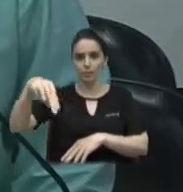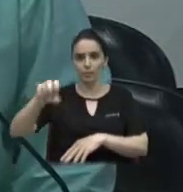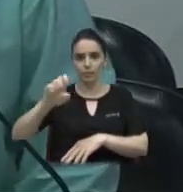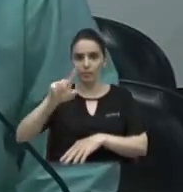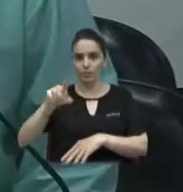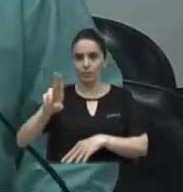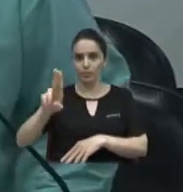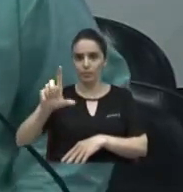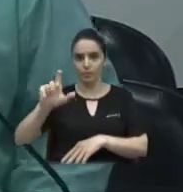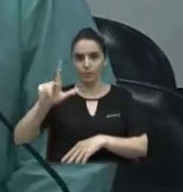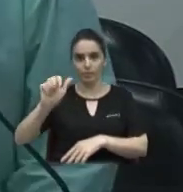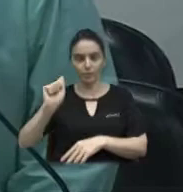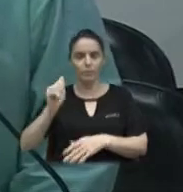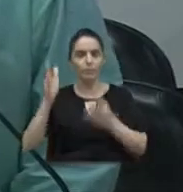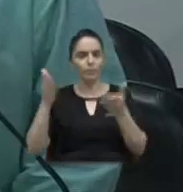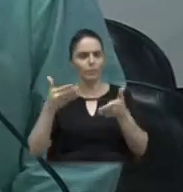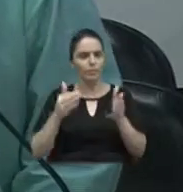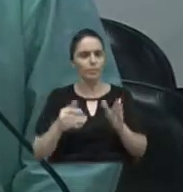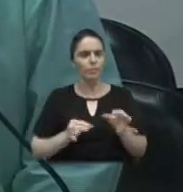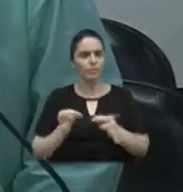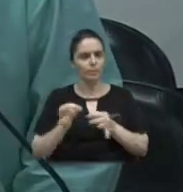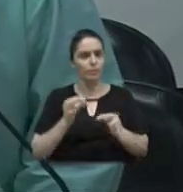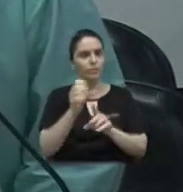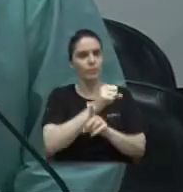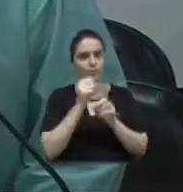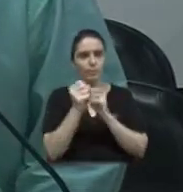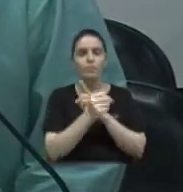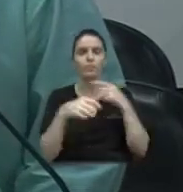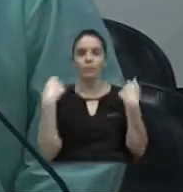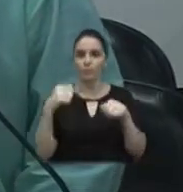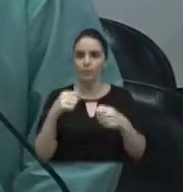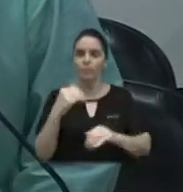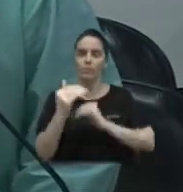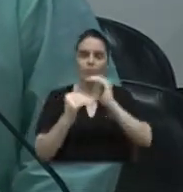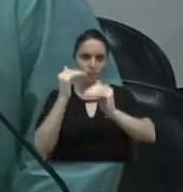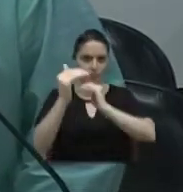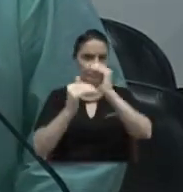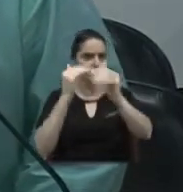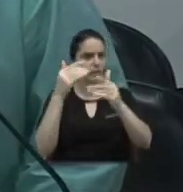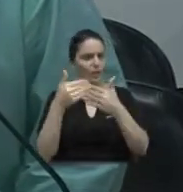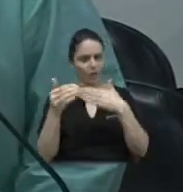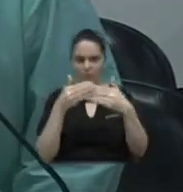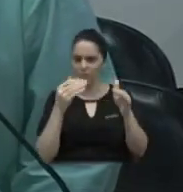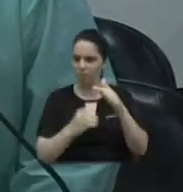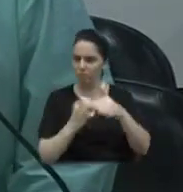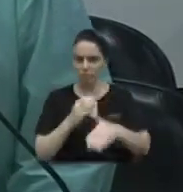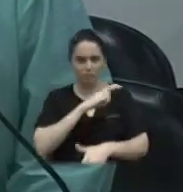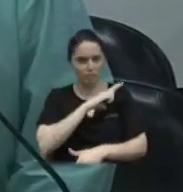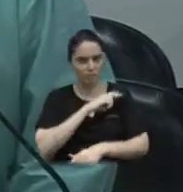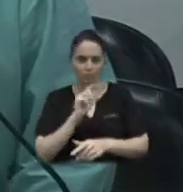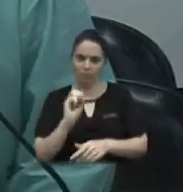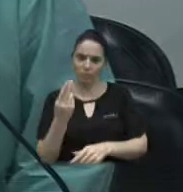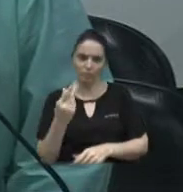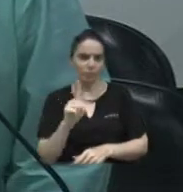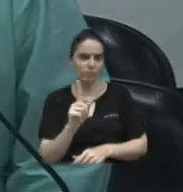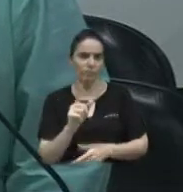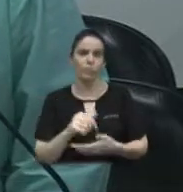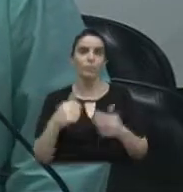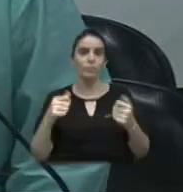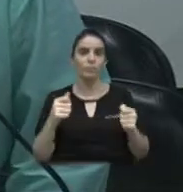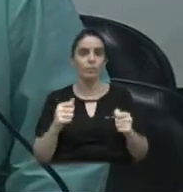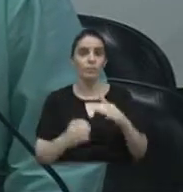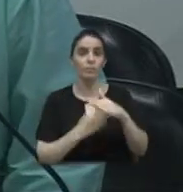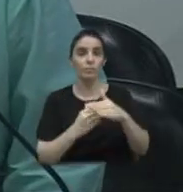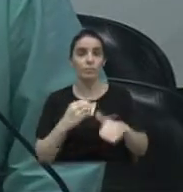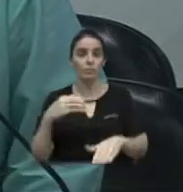que os projetos sociais, como bem disse o vereador também, tem que continuar independente de privatizado ou não. E eu acho que tem que privatizar tudo